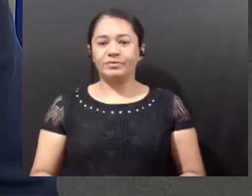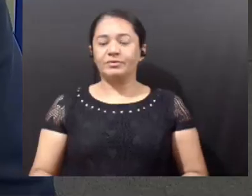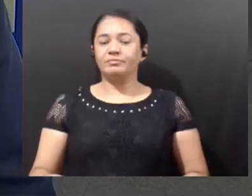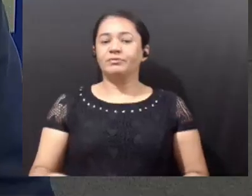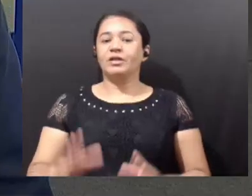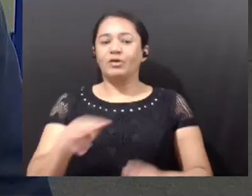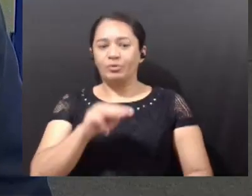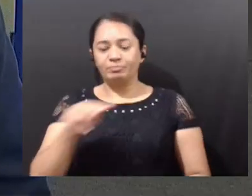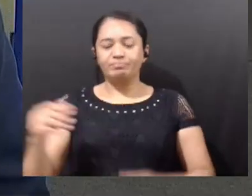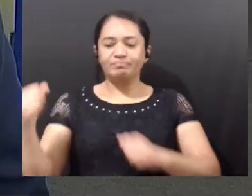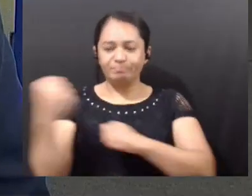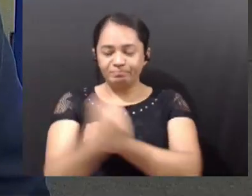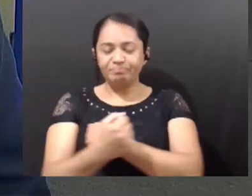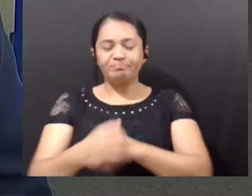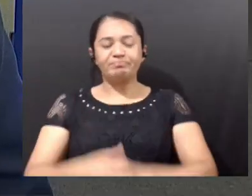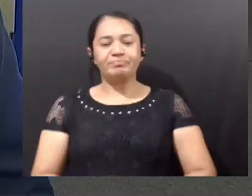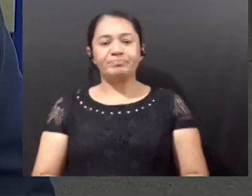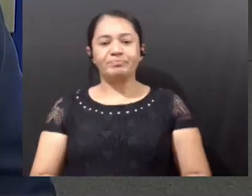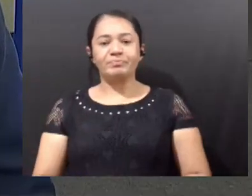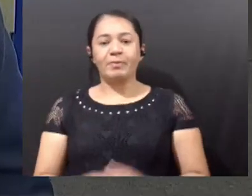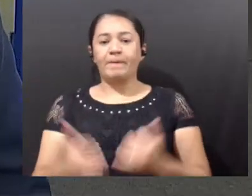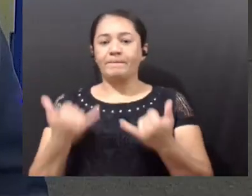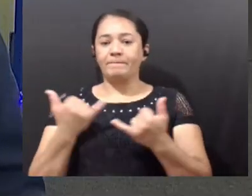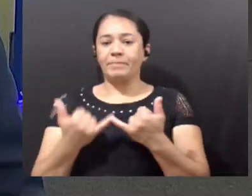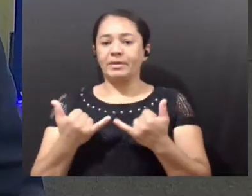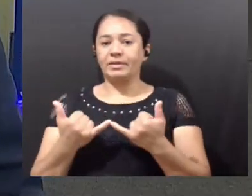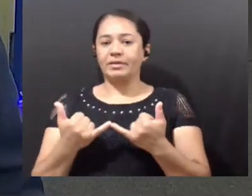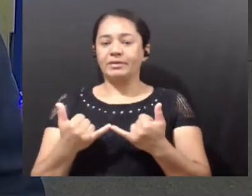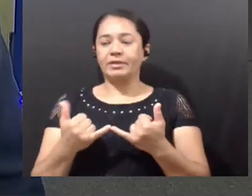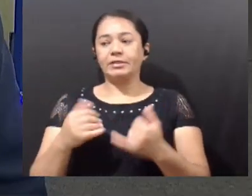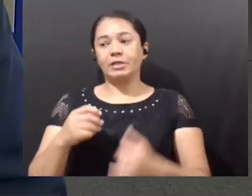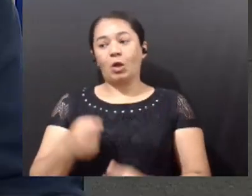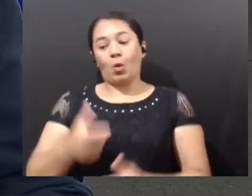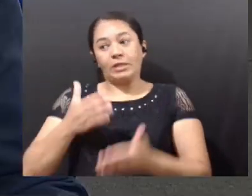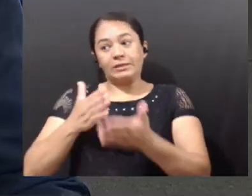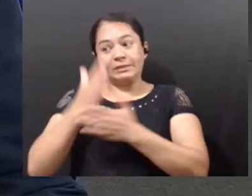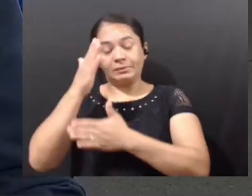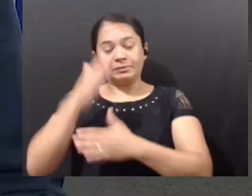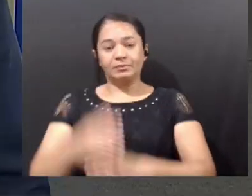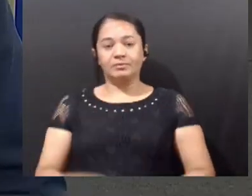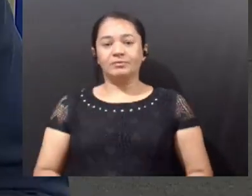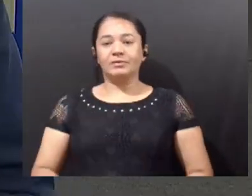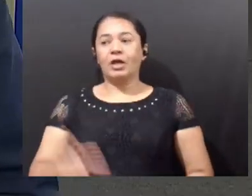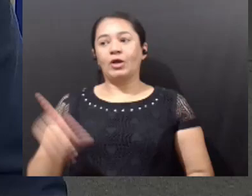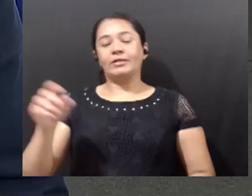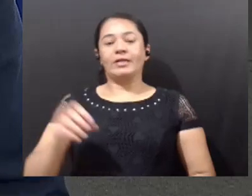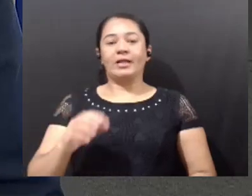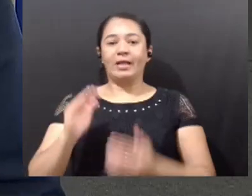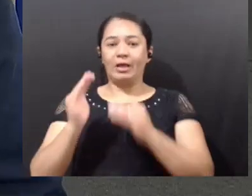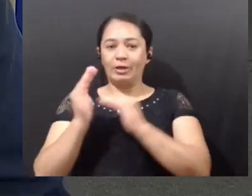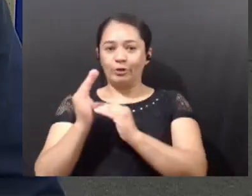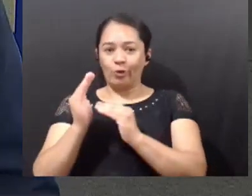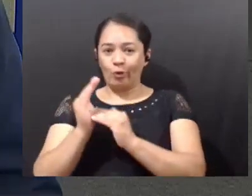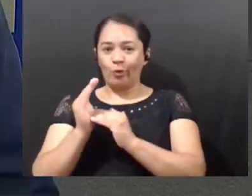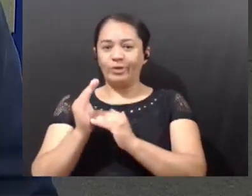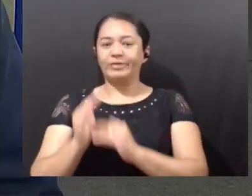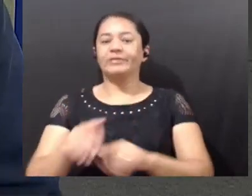E parece que tem tudo para ser aprovada também a rampa. Está na mão do Congresso, tramitando no Congresso e no Senado, o presidente sanciona, a gente está